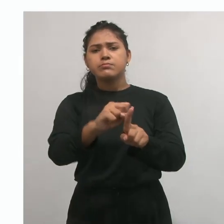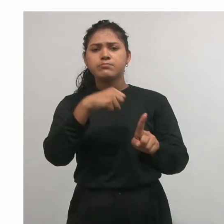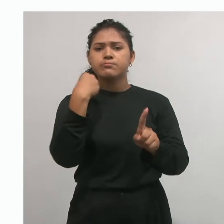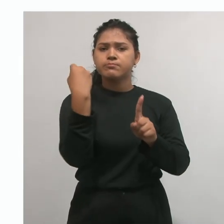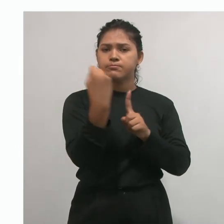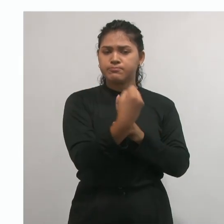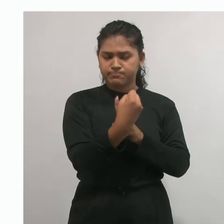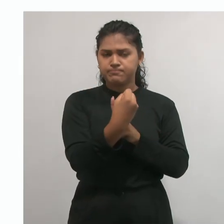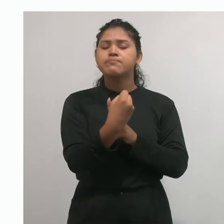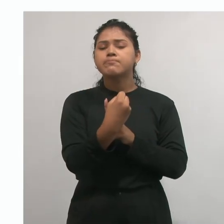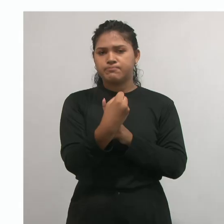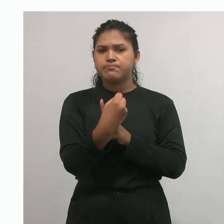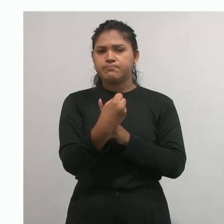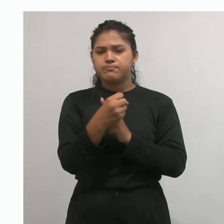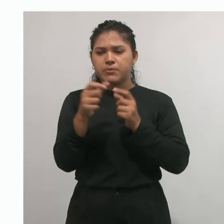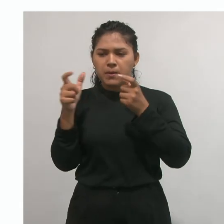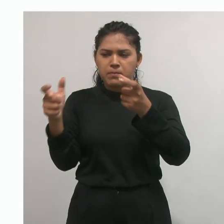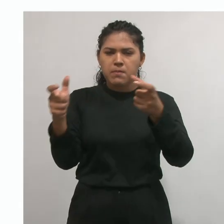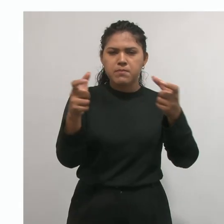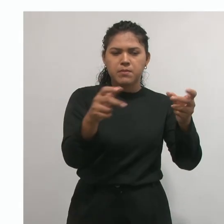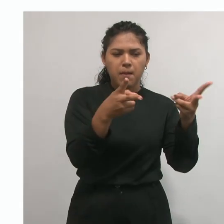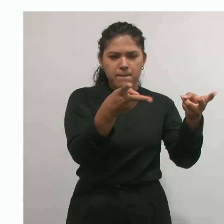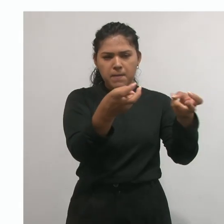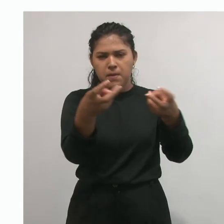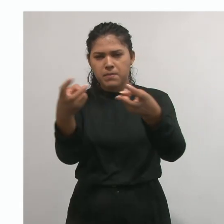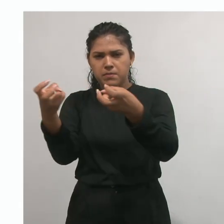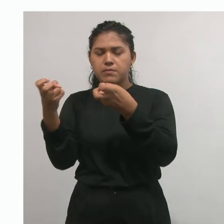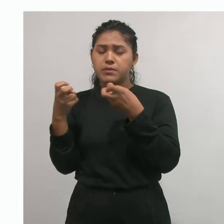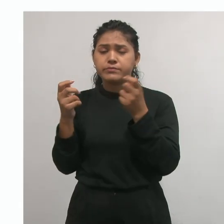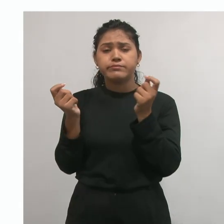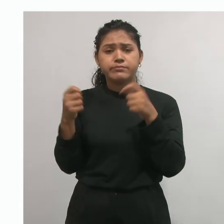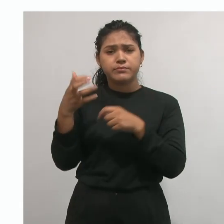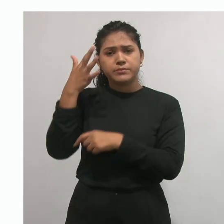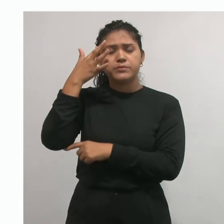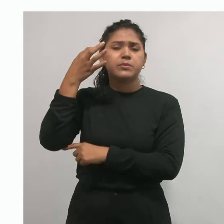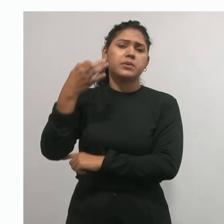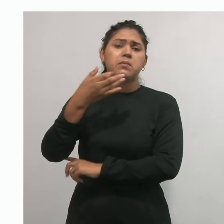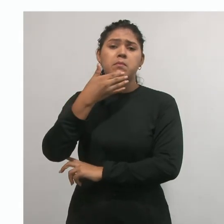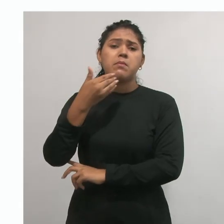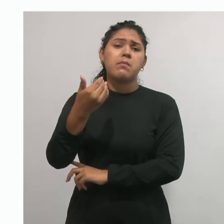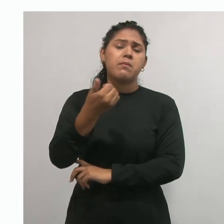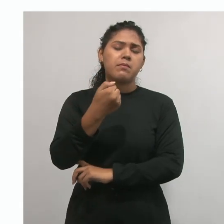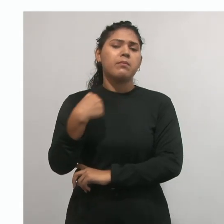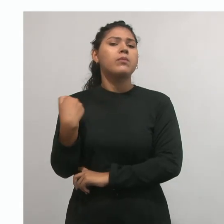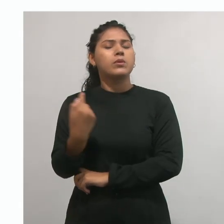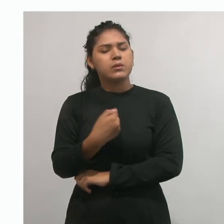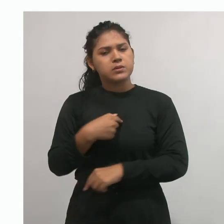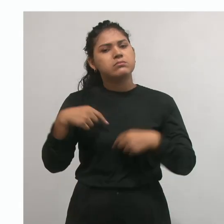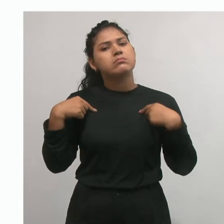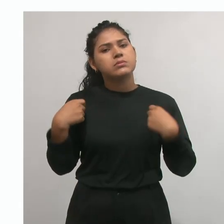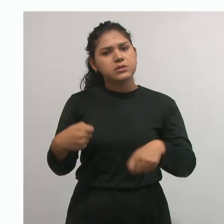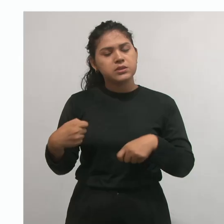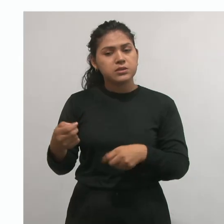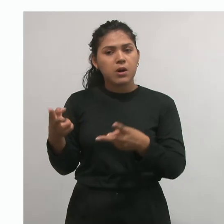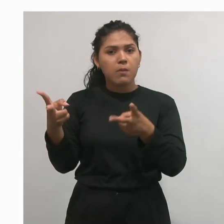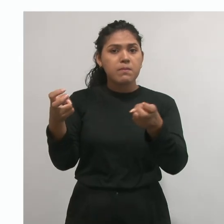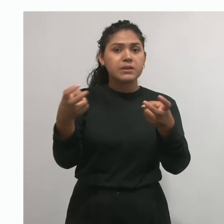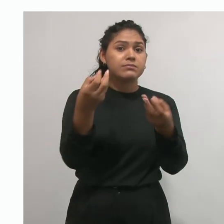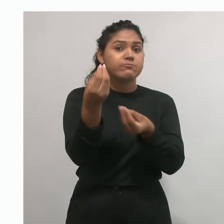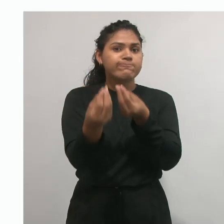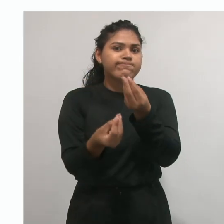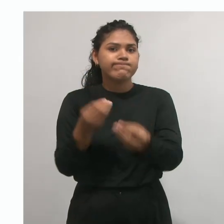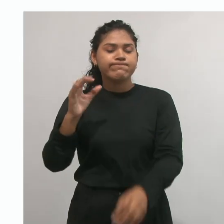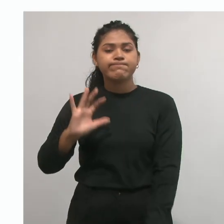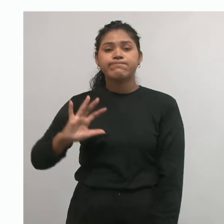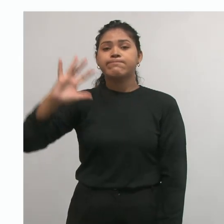econômicos e sociais, né? Esses cenários aqui que a gente coloca que a gente precisa reconhecer